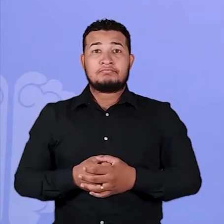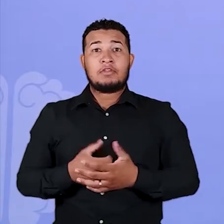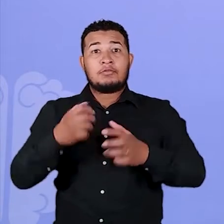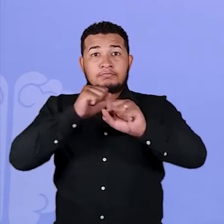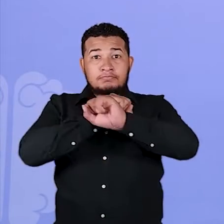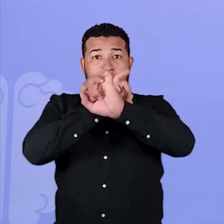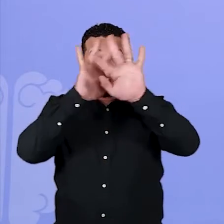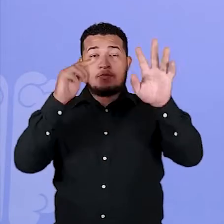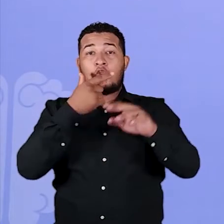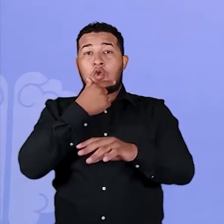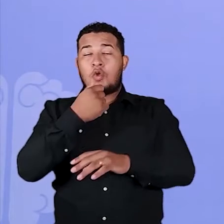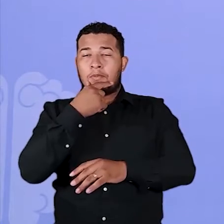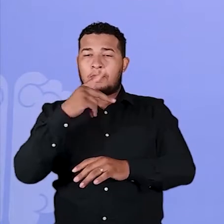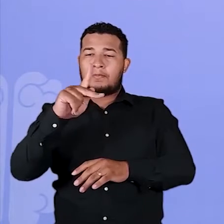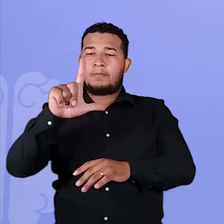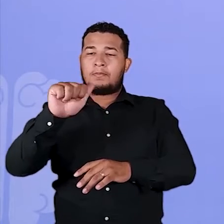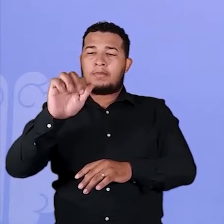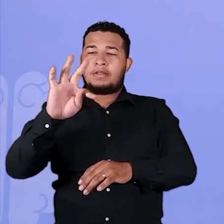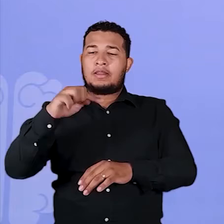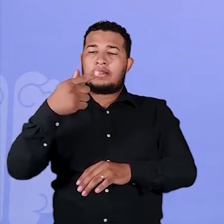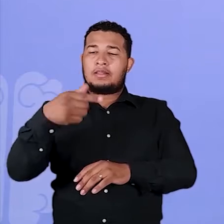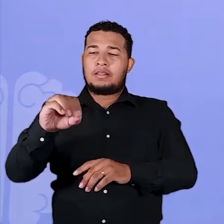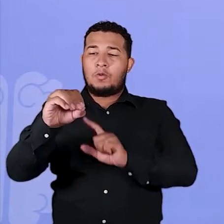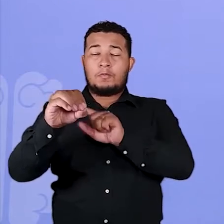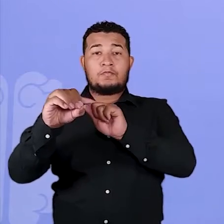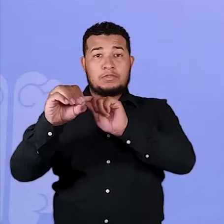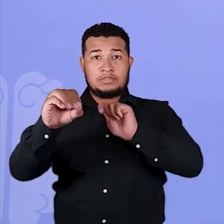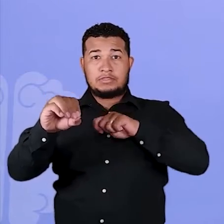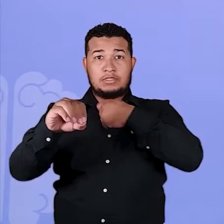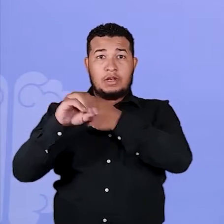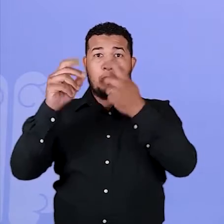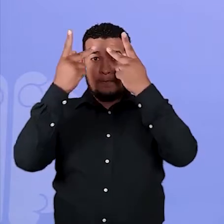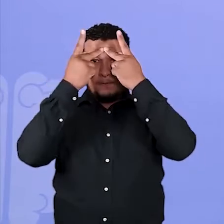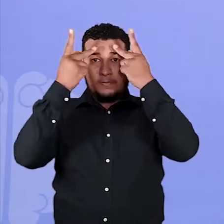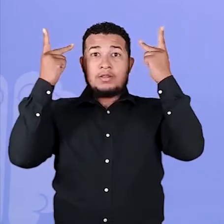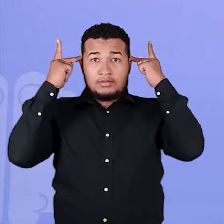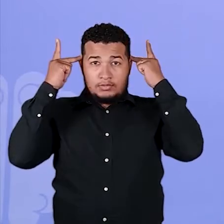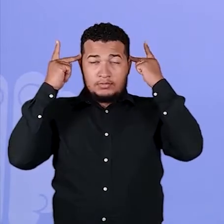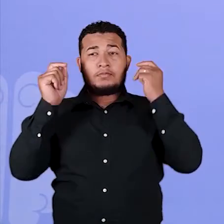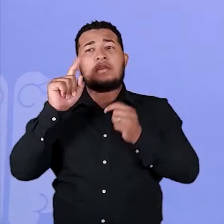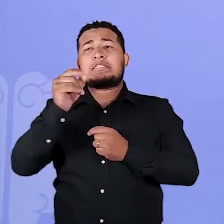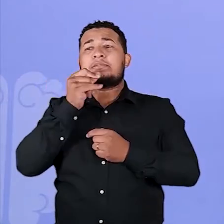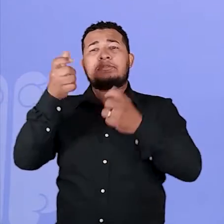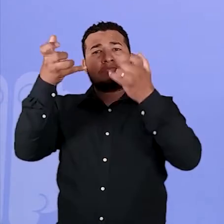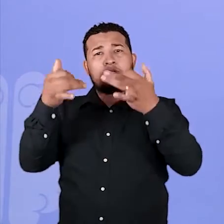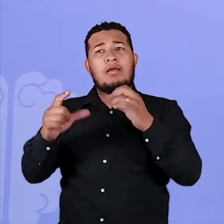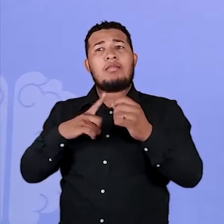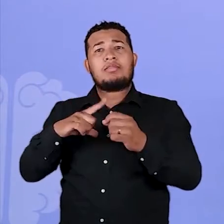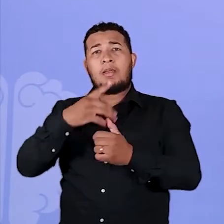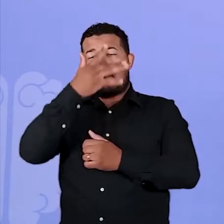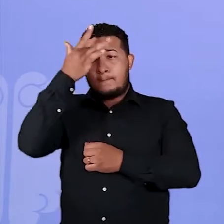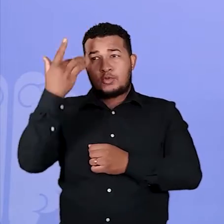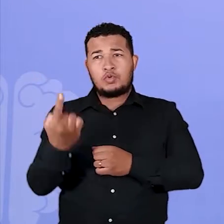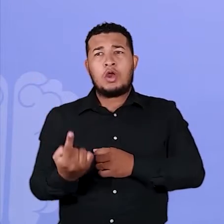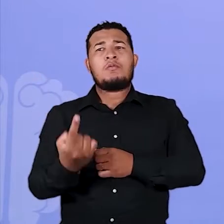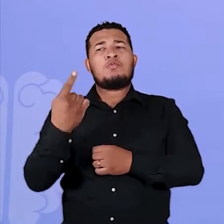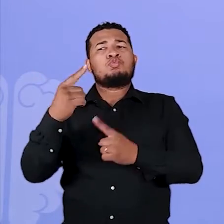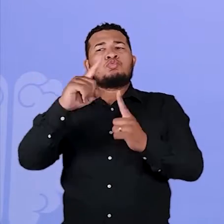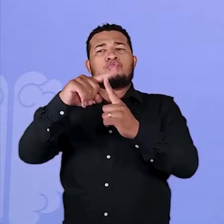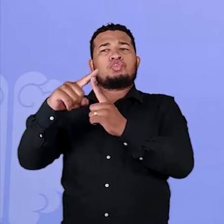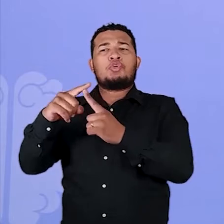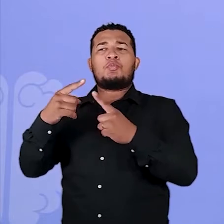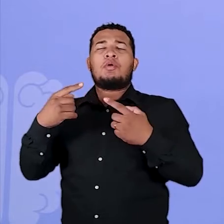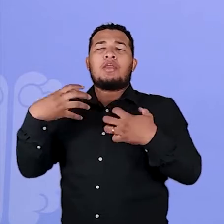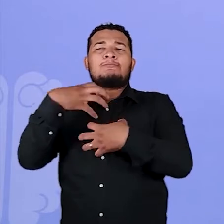claro, Platão, por exemplo, vai sugerir que existe um tipo de pessoa que é naturalmente melhor que todos